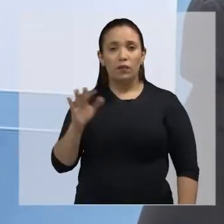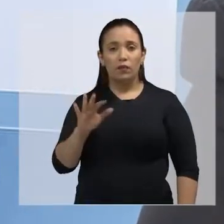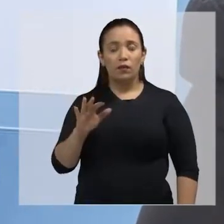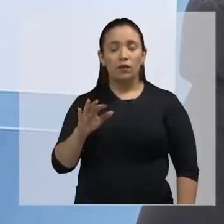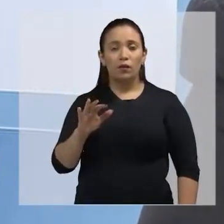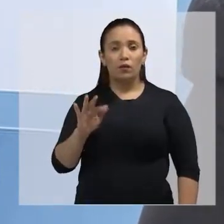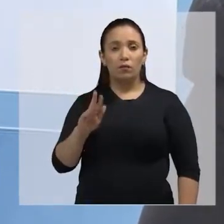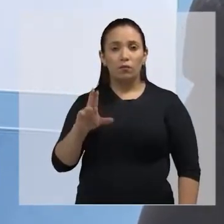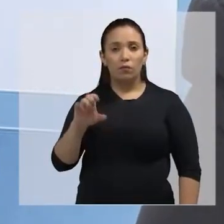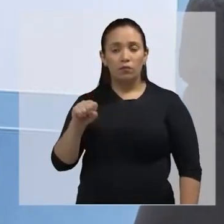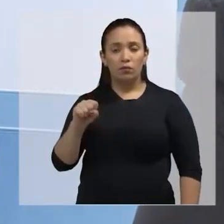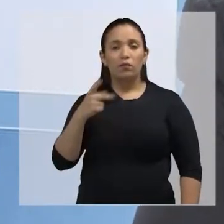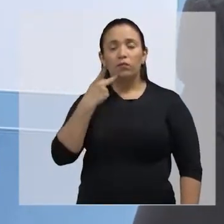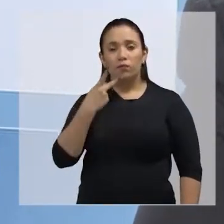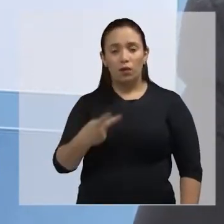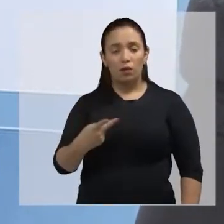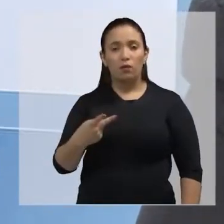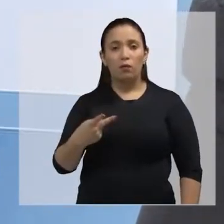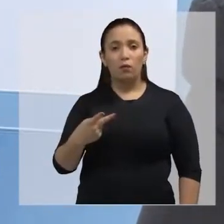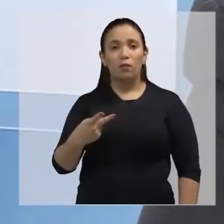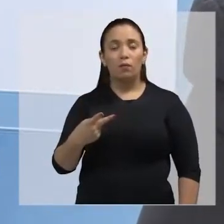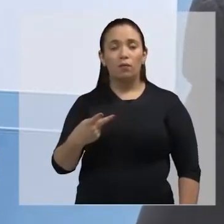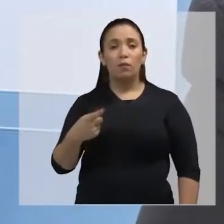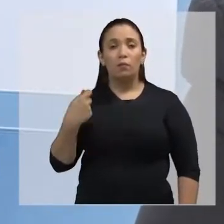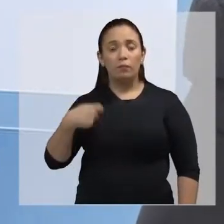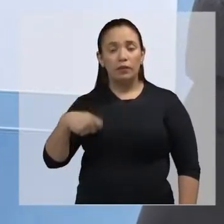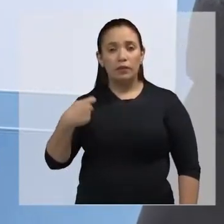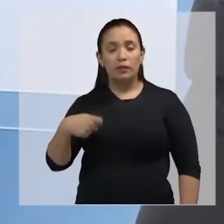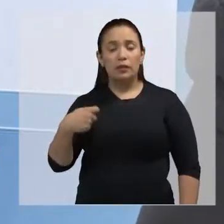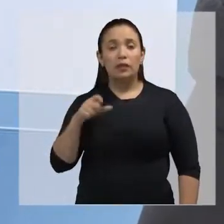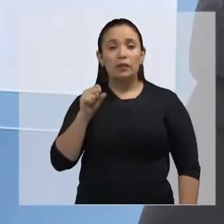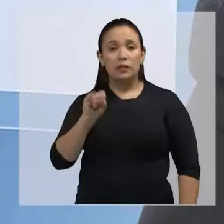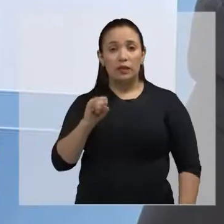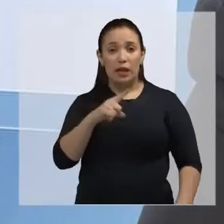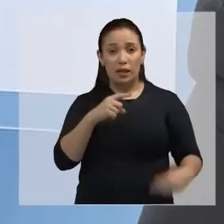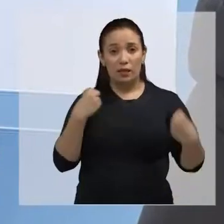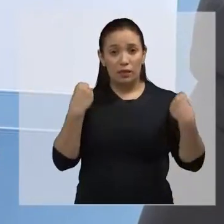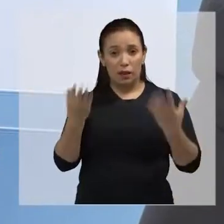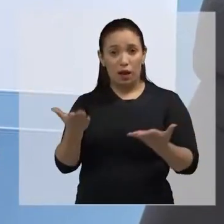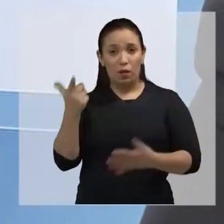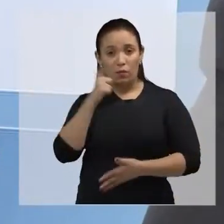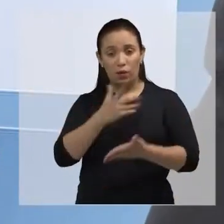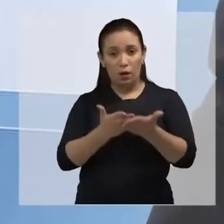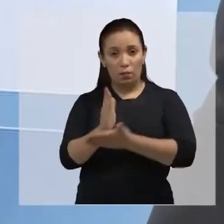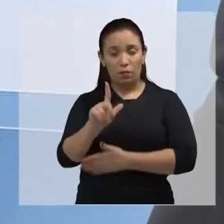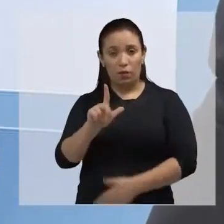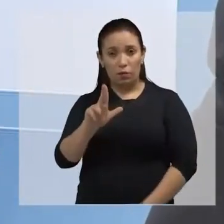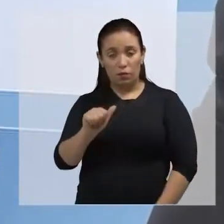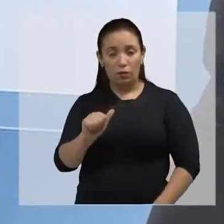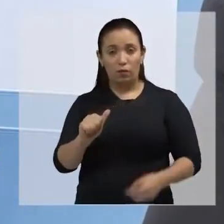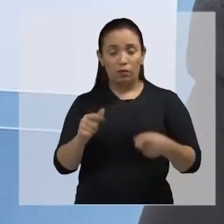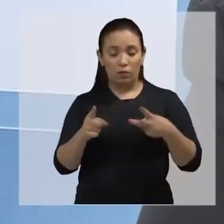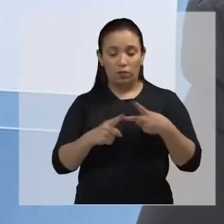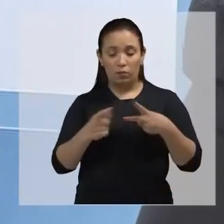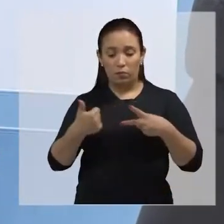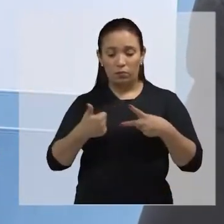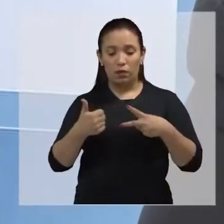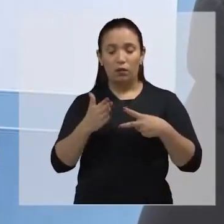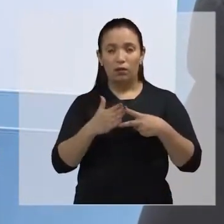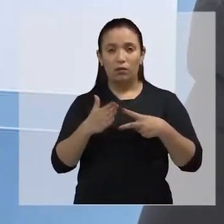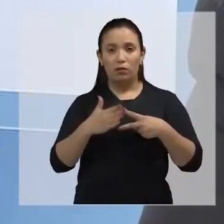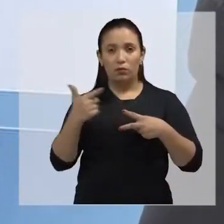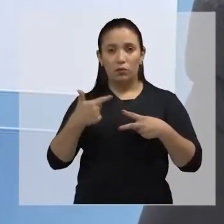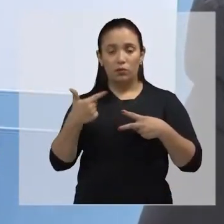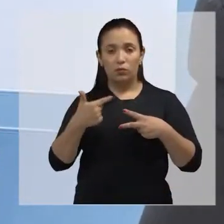que falou. Tem que ter uma ilegalidade ou injustiça. Se ele desse o habeas corpus, ele dizer o julgamento da primeira instância e na segunda instância